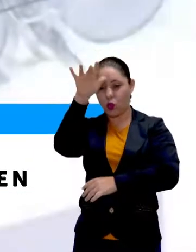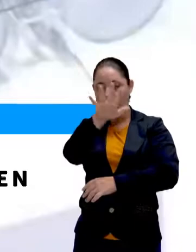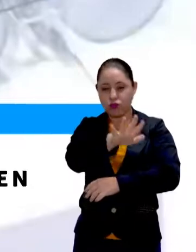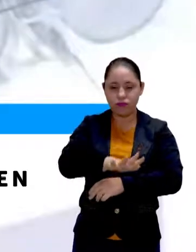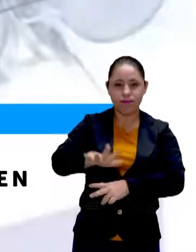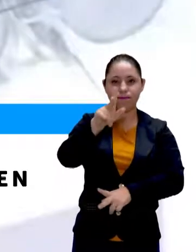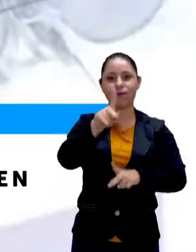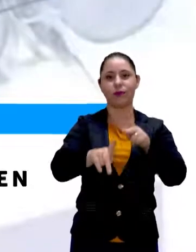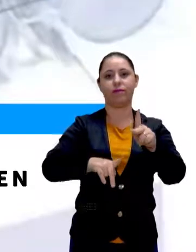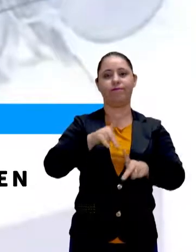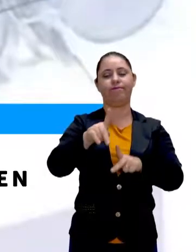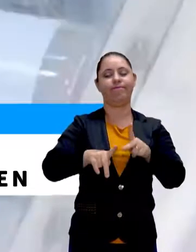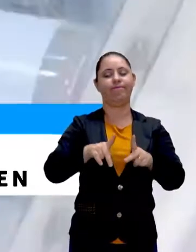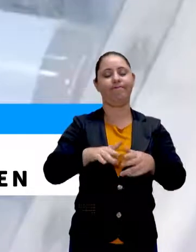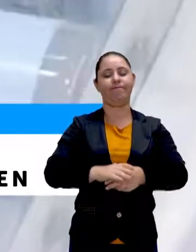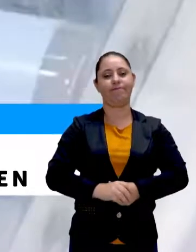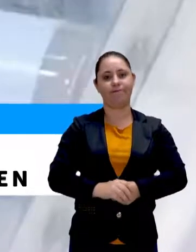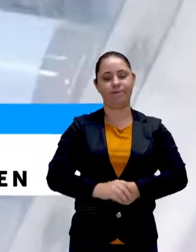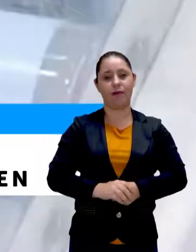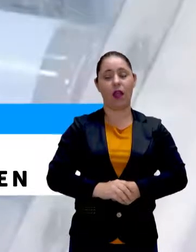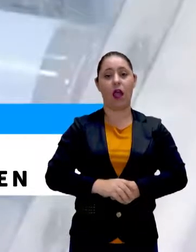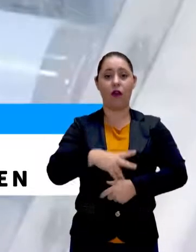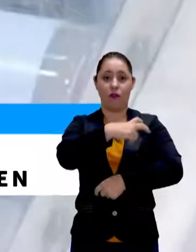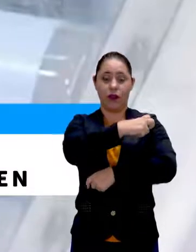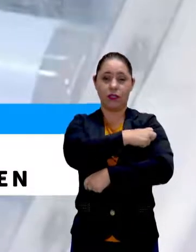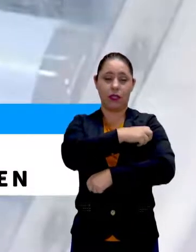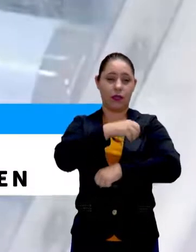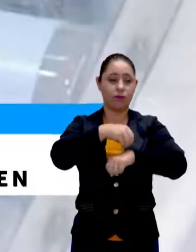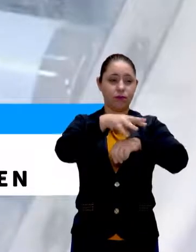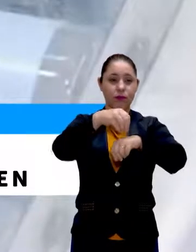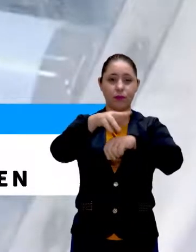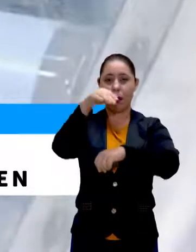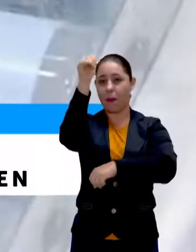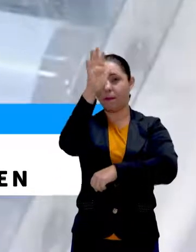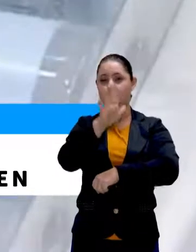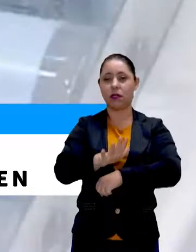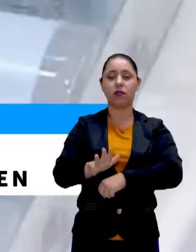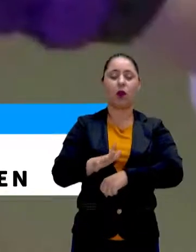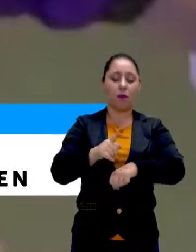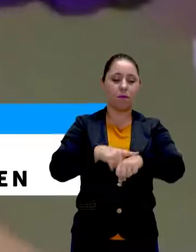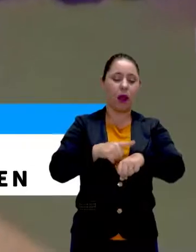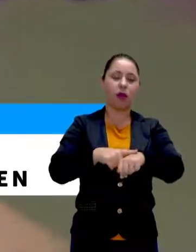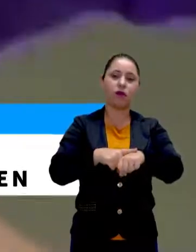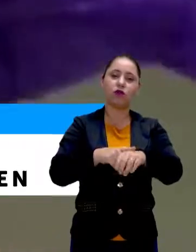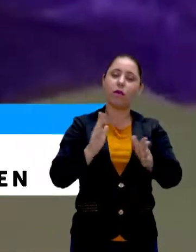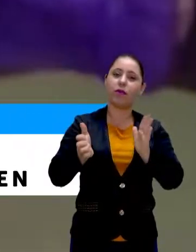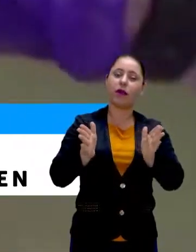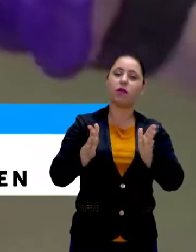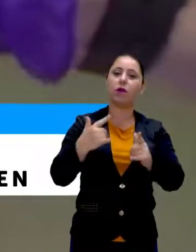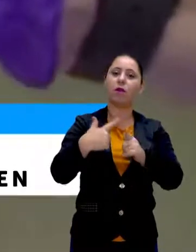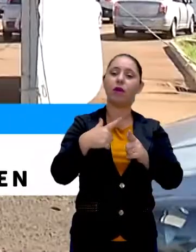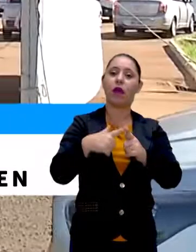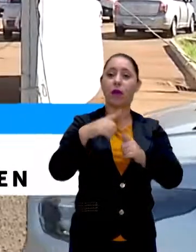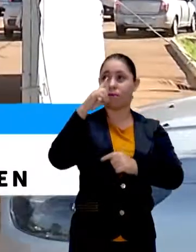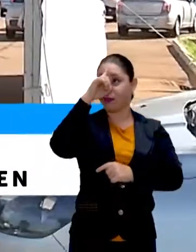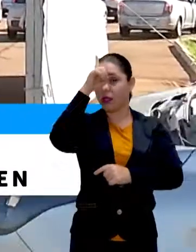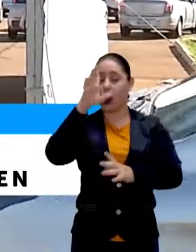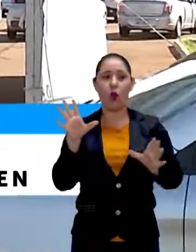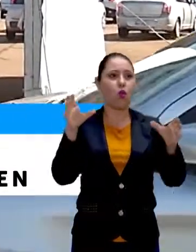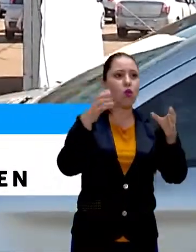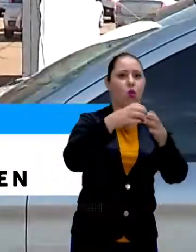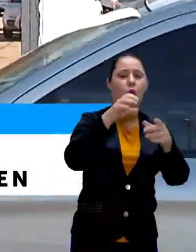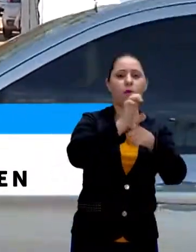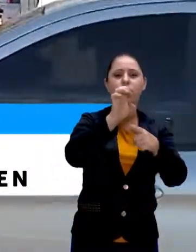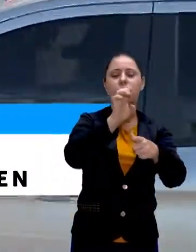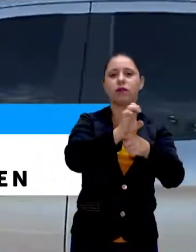suficiente para imunizar completamente a população de Mato Grosso do Sul. A vacina será enviada para o Brasil próxima da validade. Por isso, a